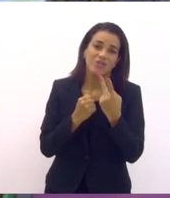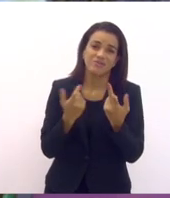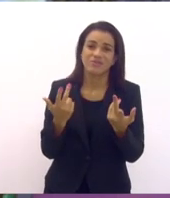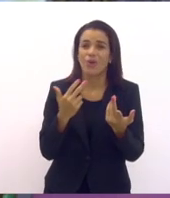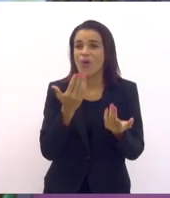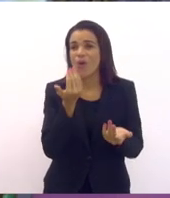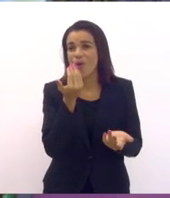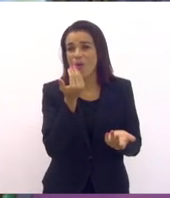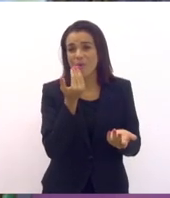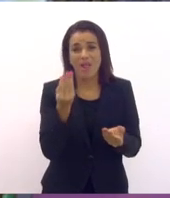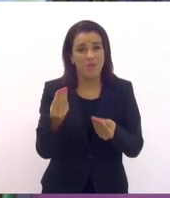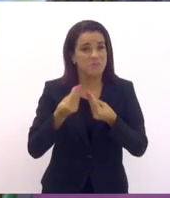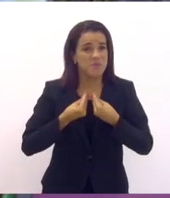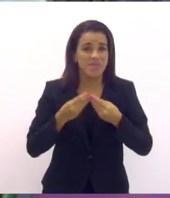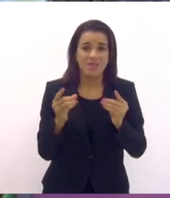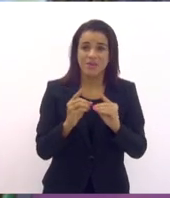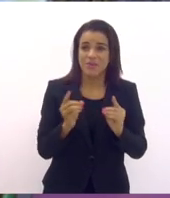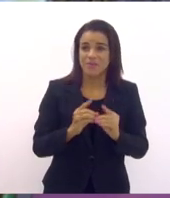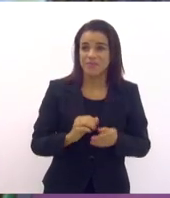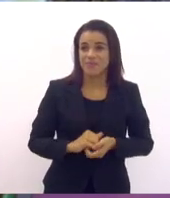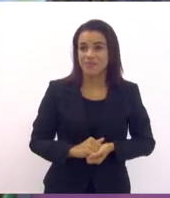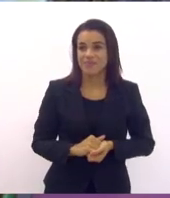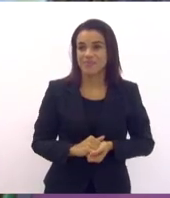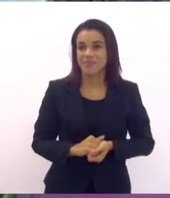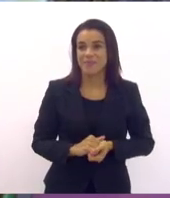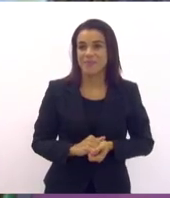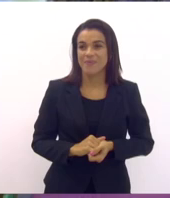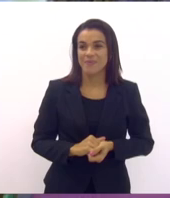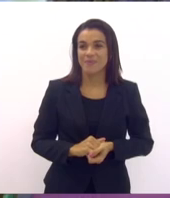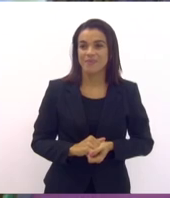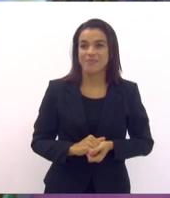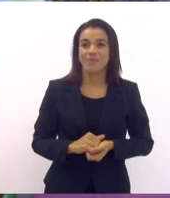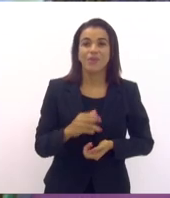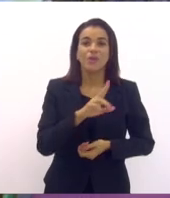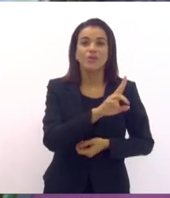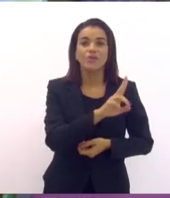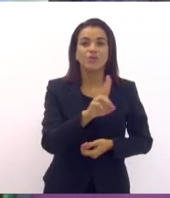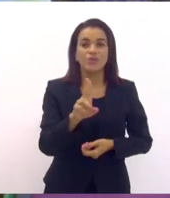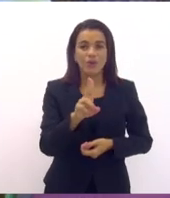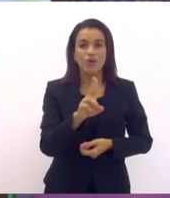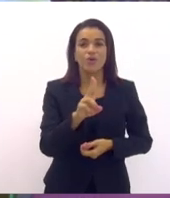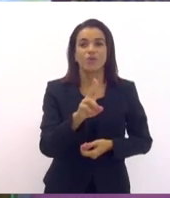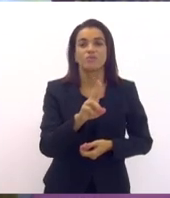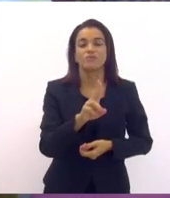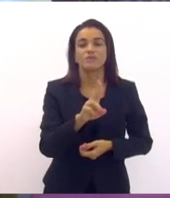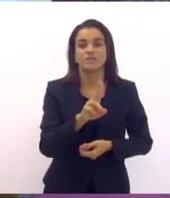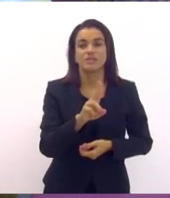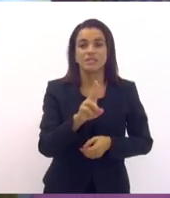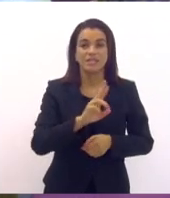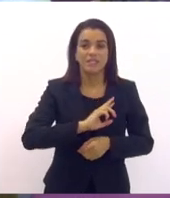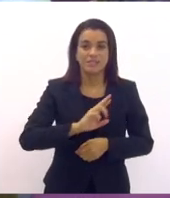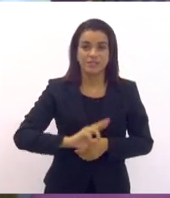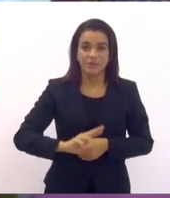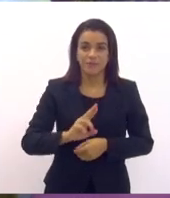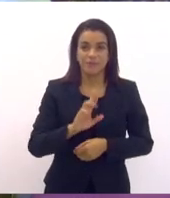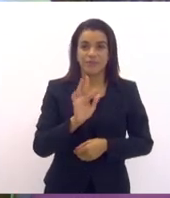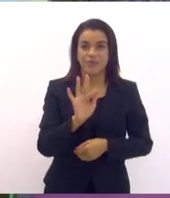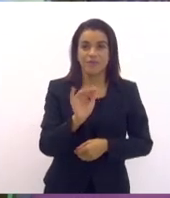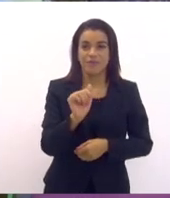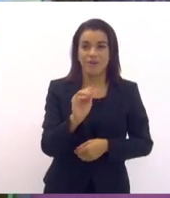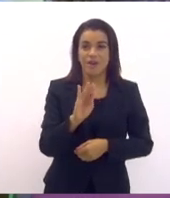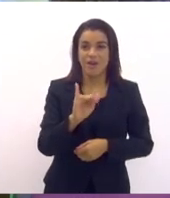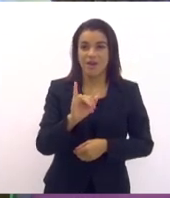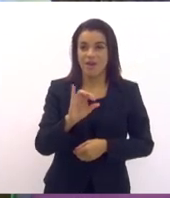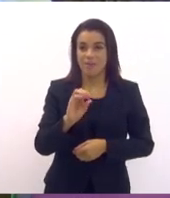assim foi gente Fábio por favor nome sobrenome religião Ah sim Fábio Bastos